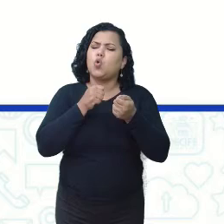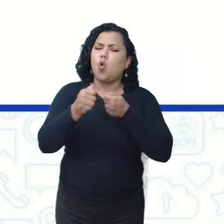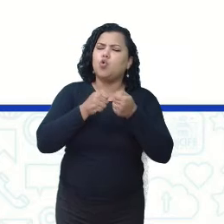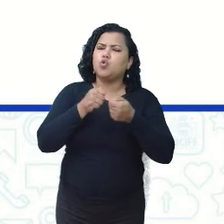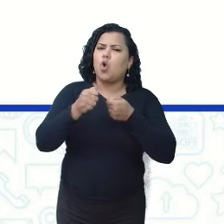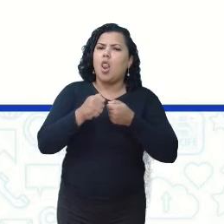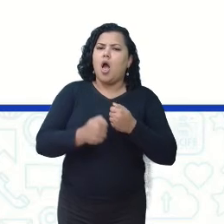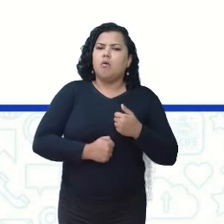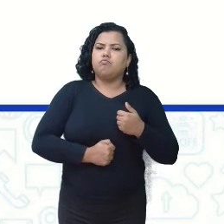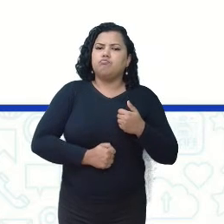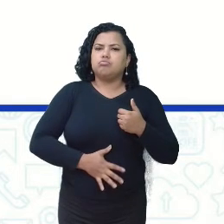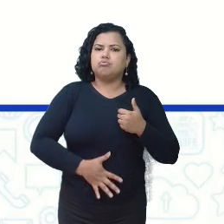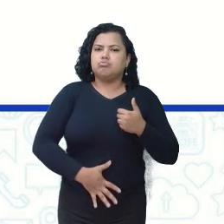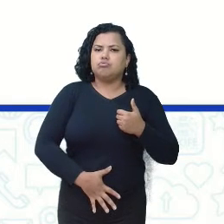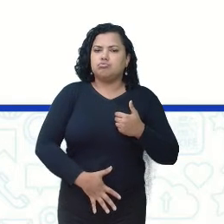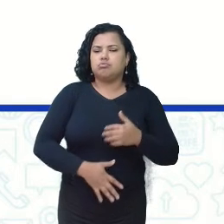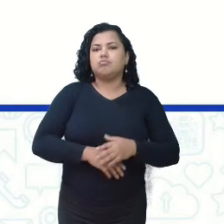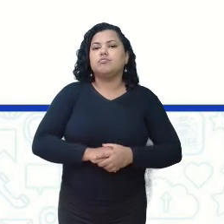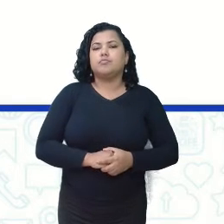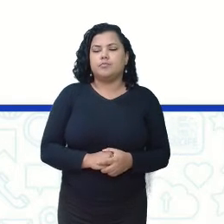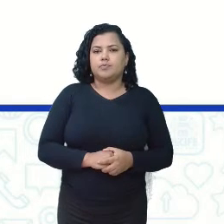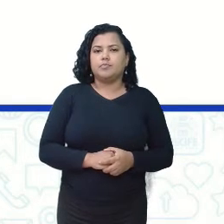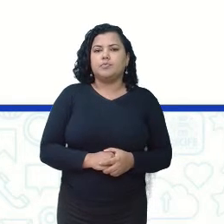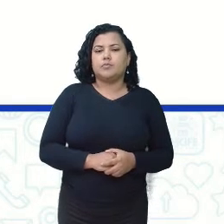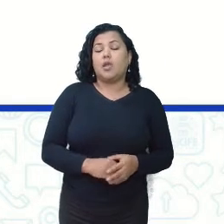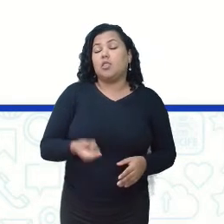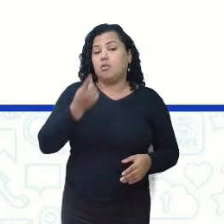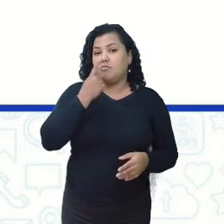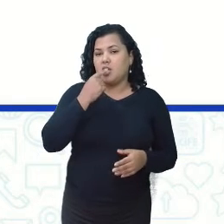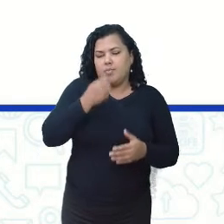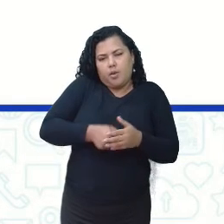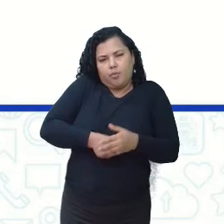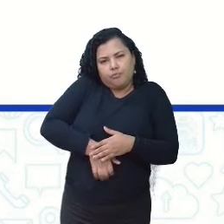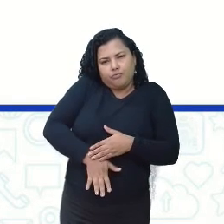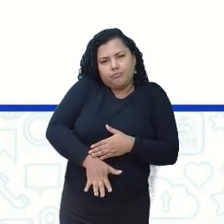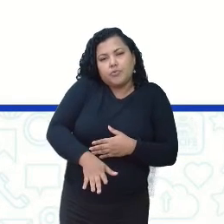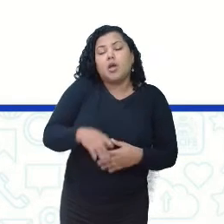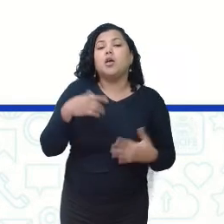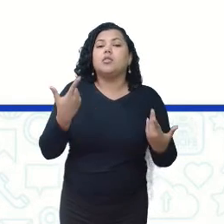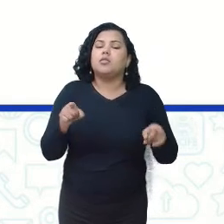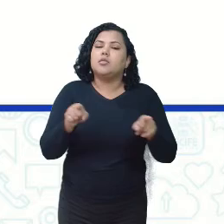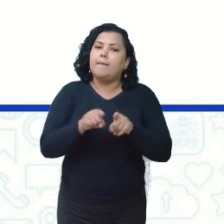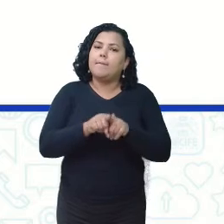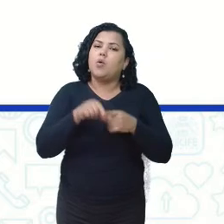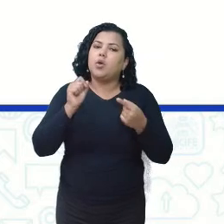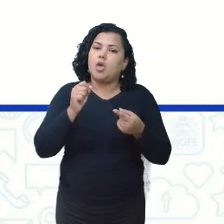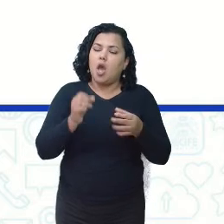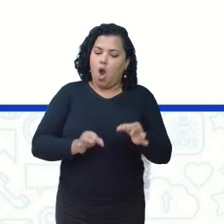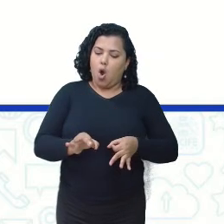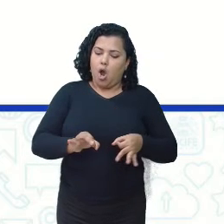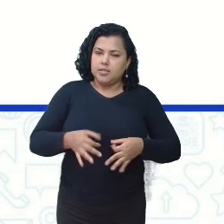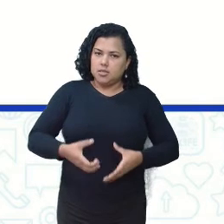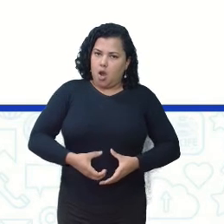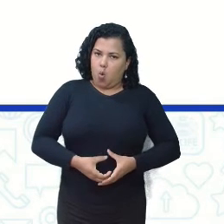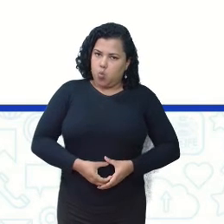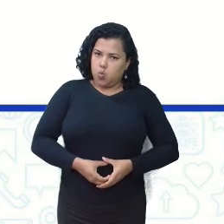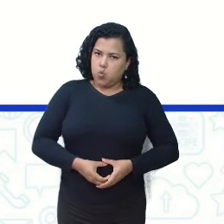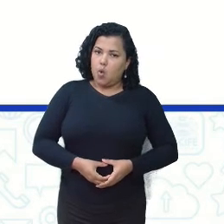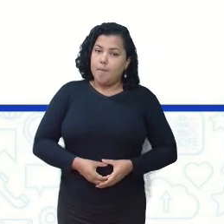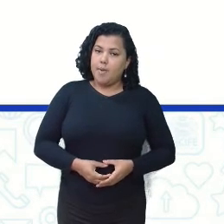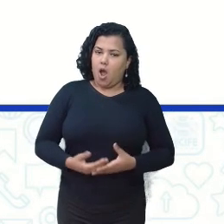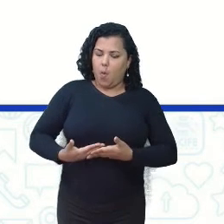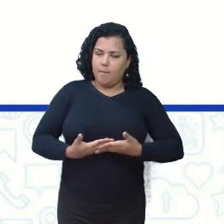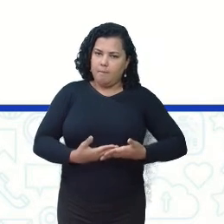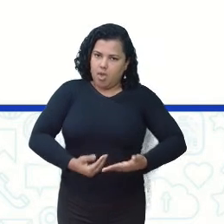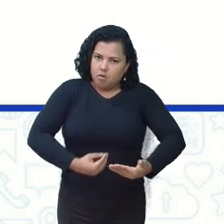da menstruação. São responsáveis também pela preparação do útero para receber